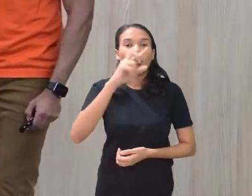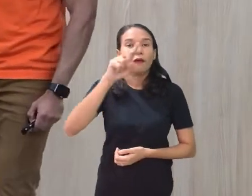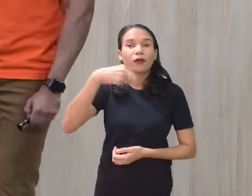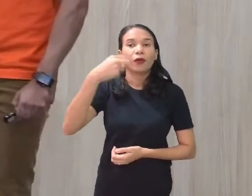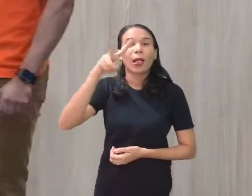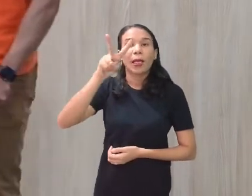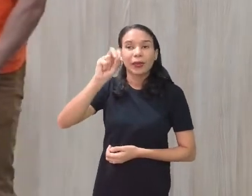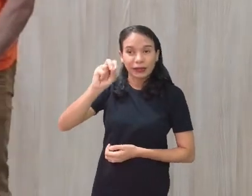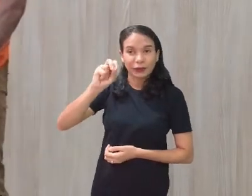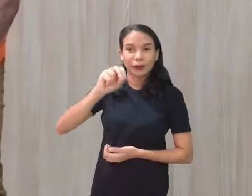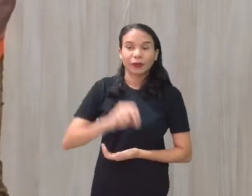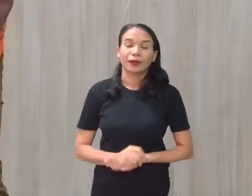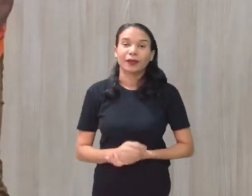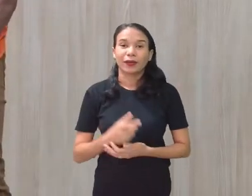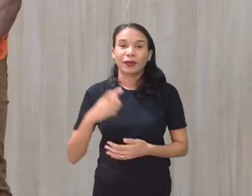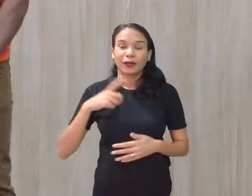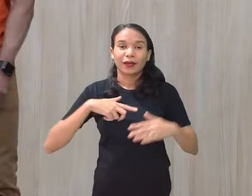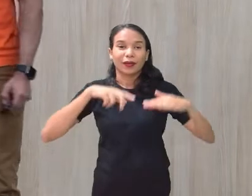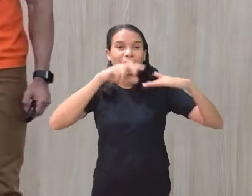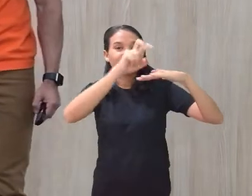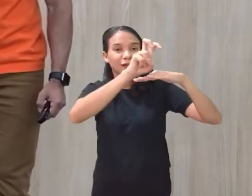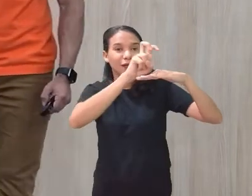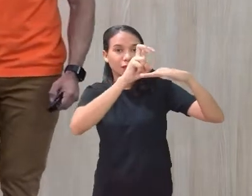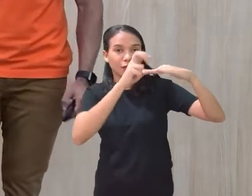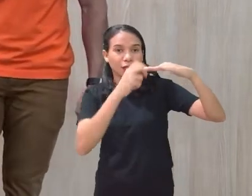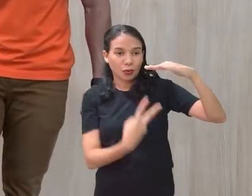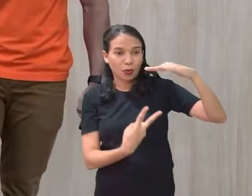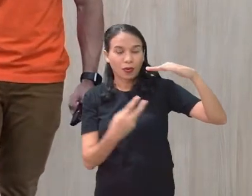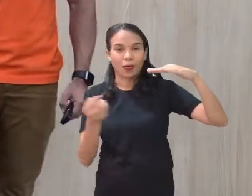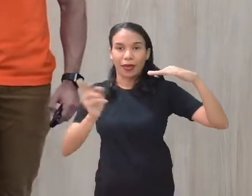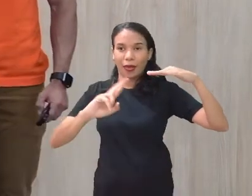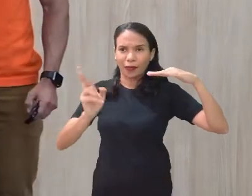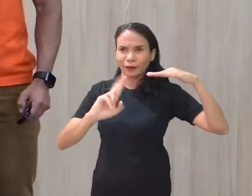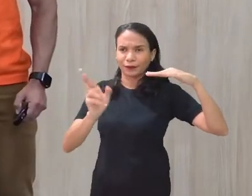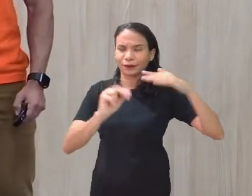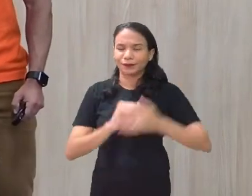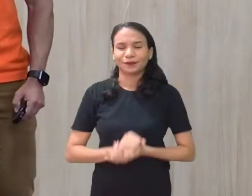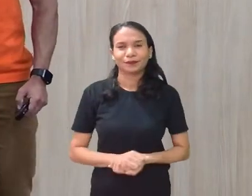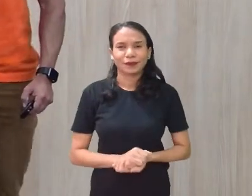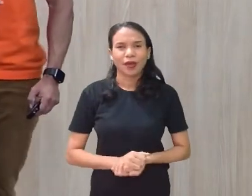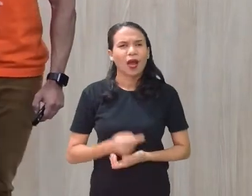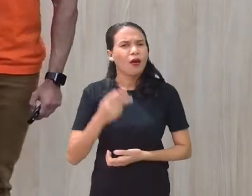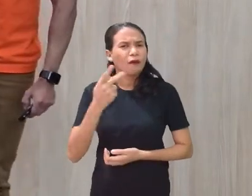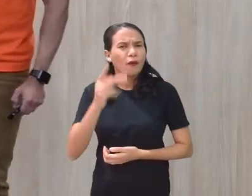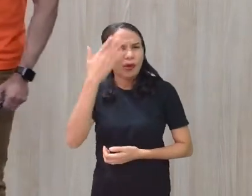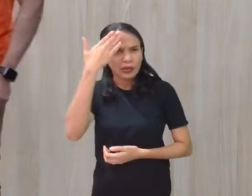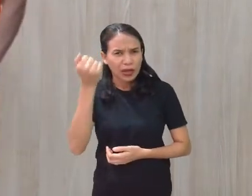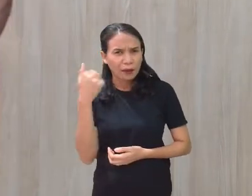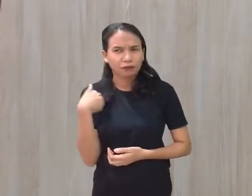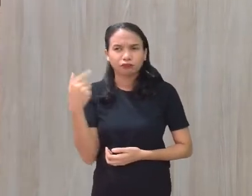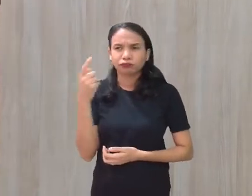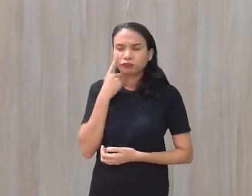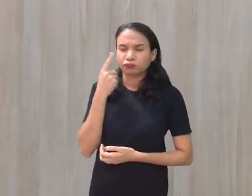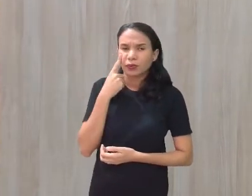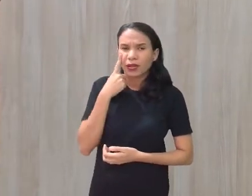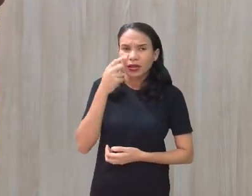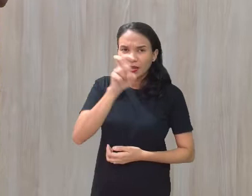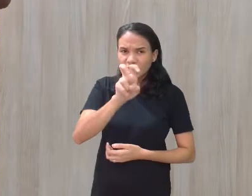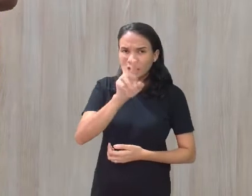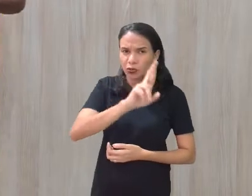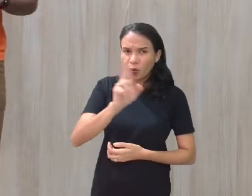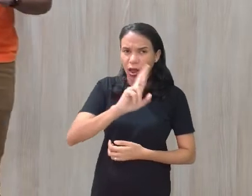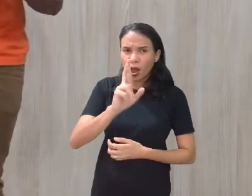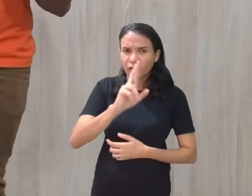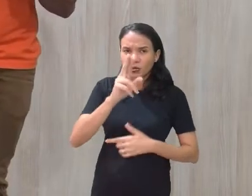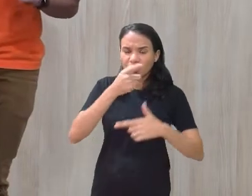2,50 e tenho aqui 5 meios reais. Então, você sabe que se você dividir